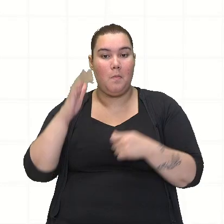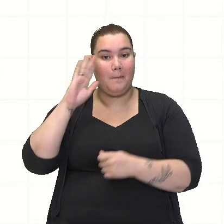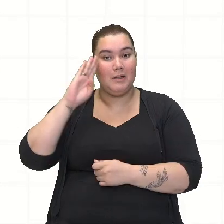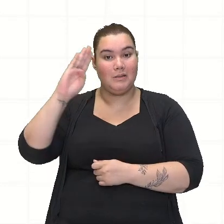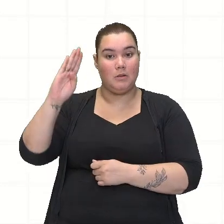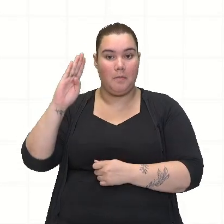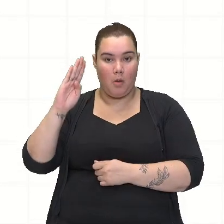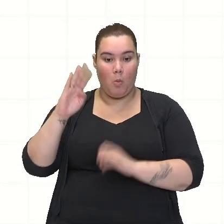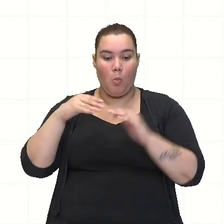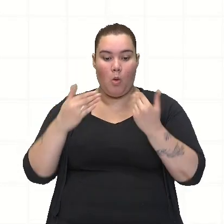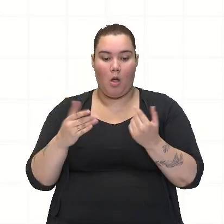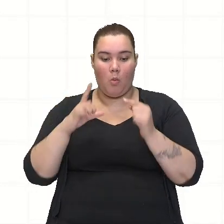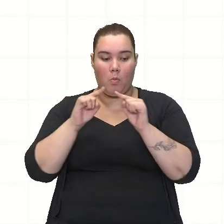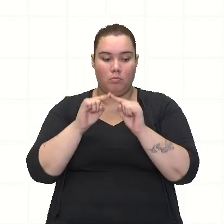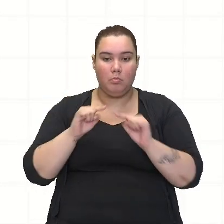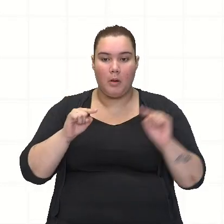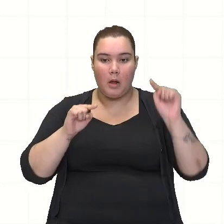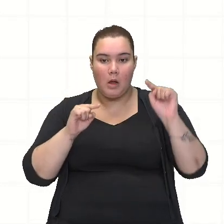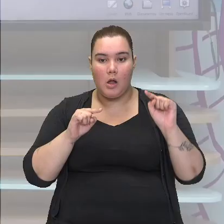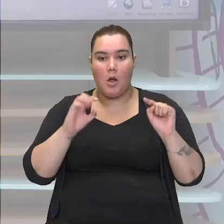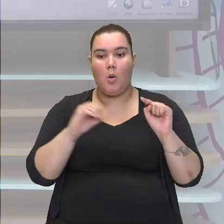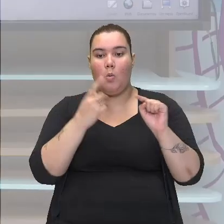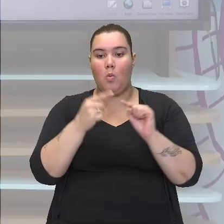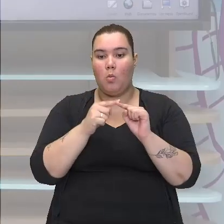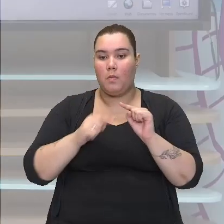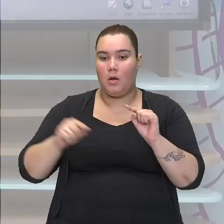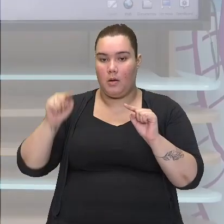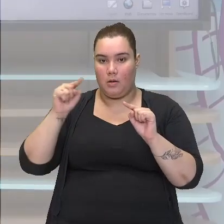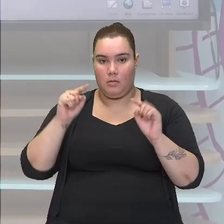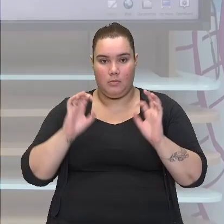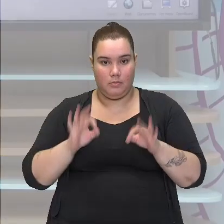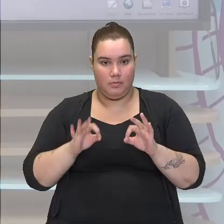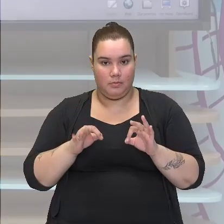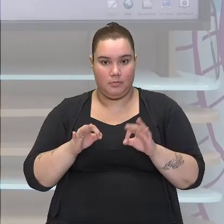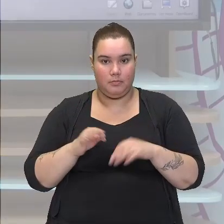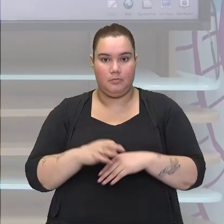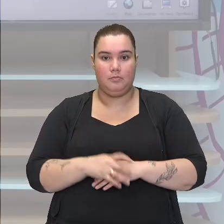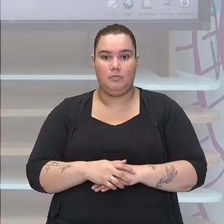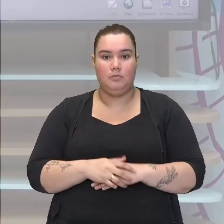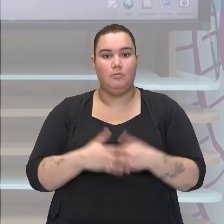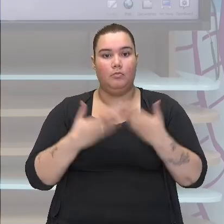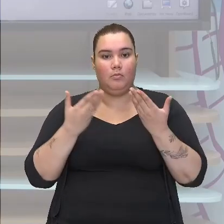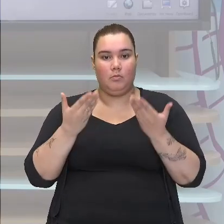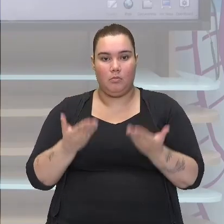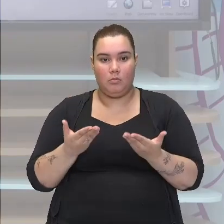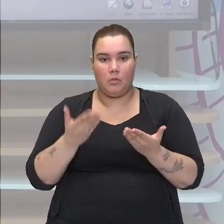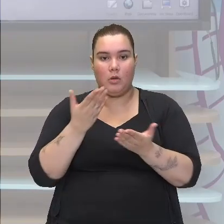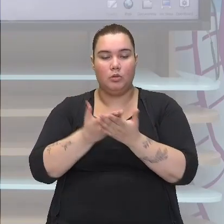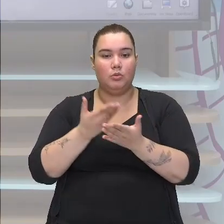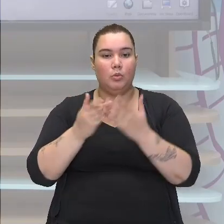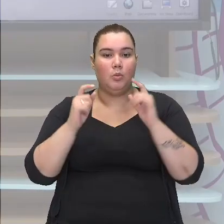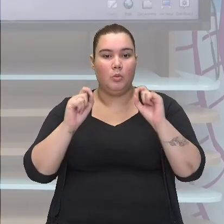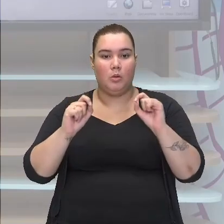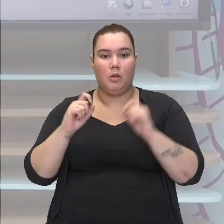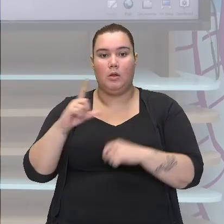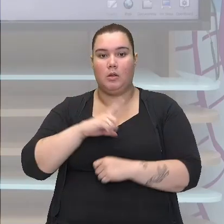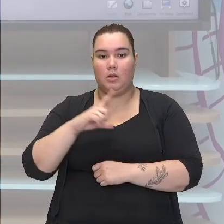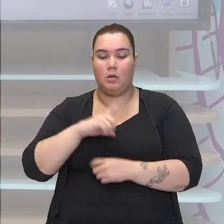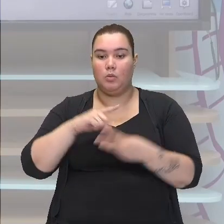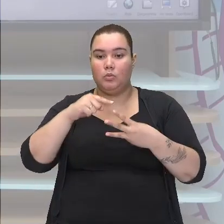para onde eu vou girar, olha, certo? Beleza? Então, nós vimos aqui que